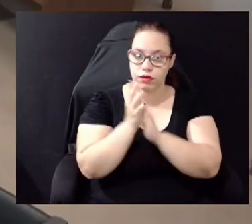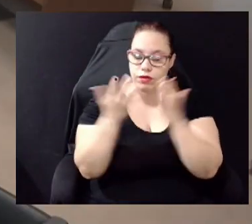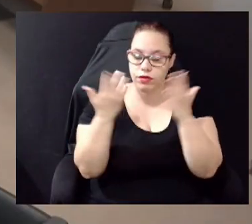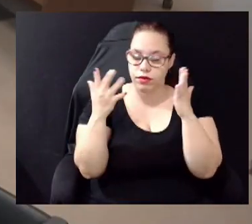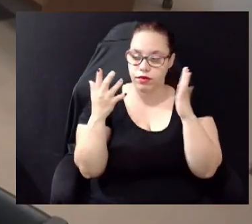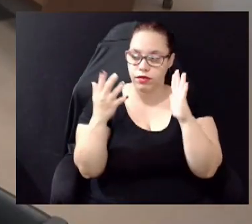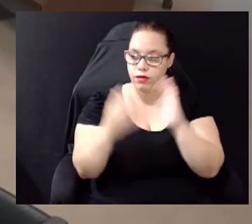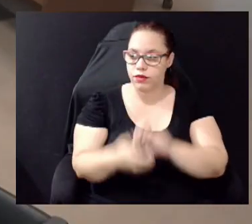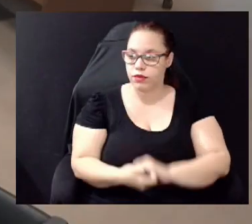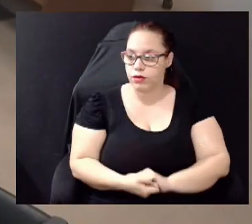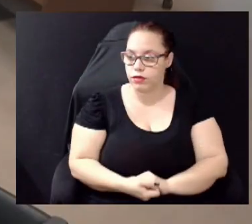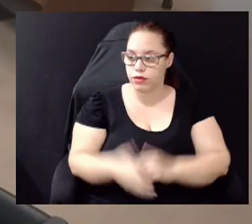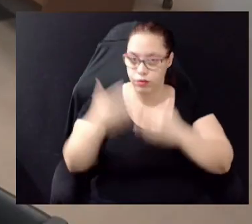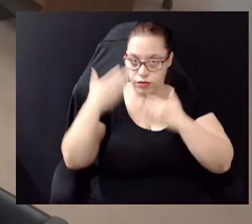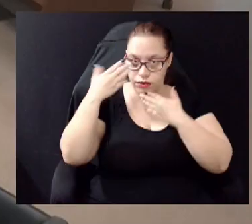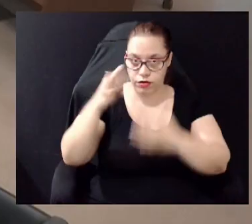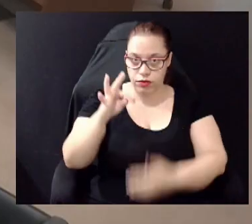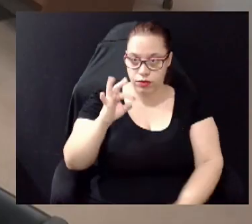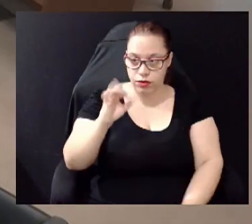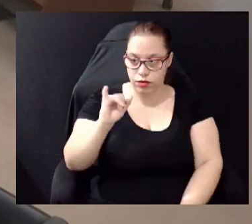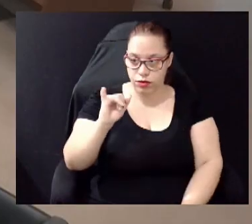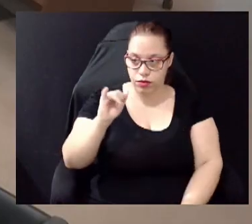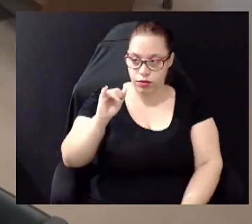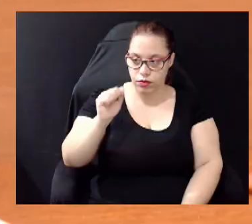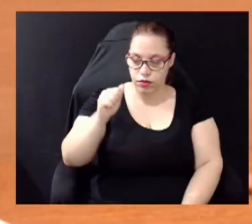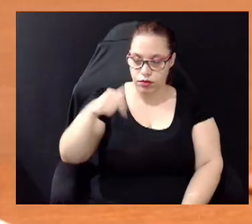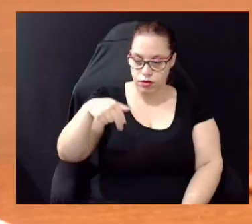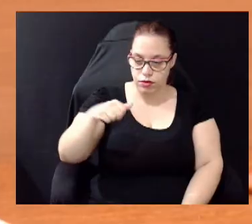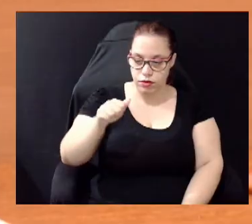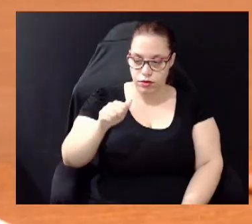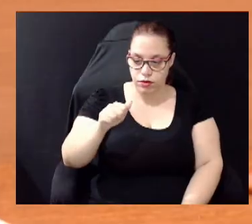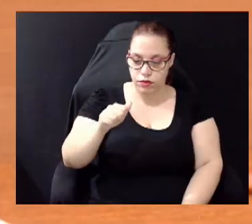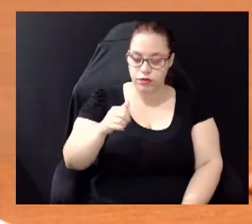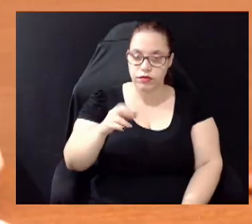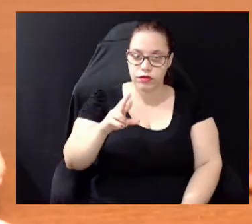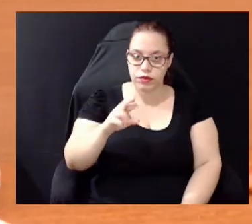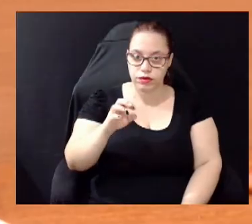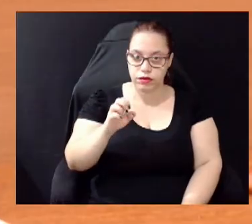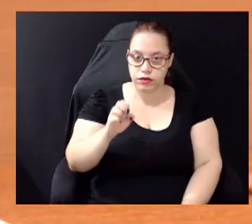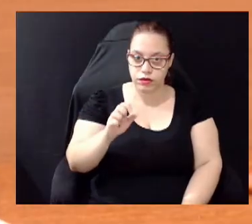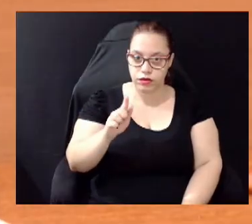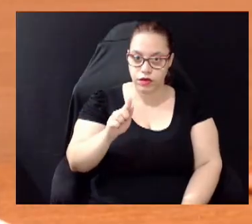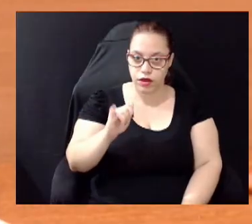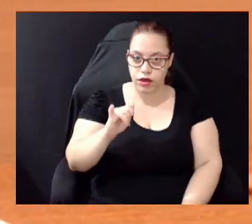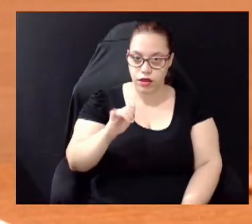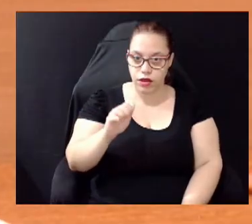Obrigada, Diana. Eu vou passar a palavra para a Regiane e depois o Oswaldo.